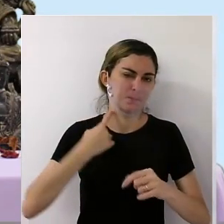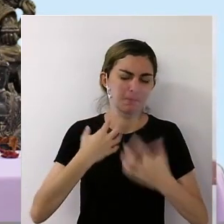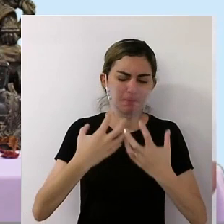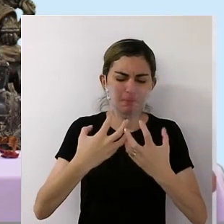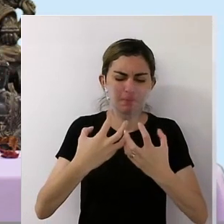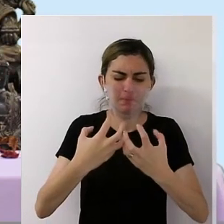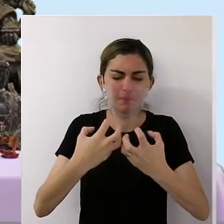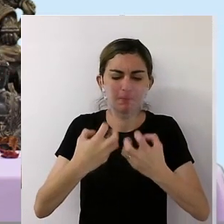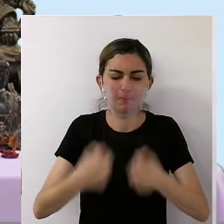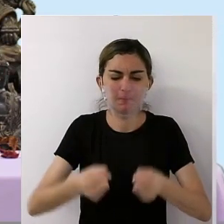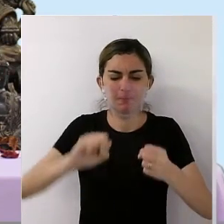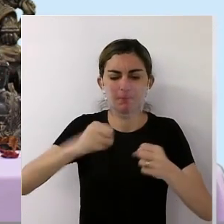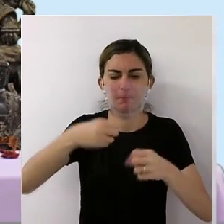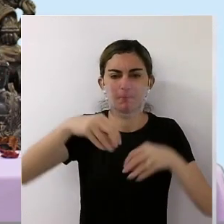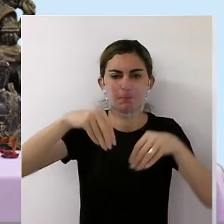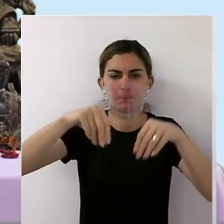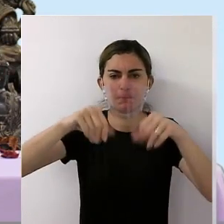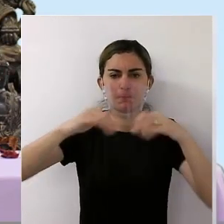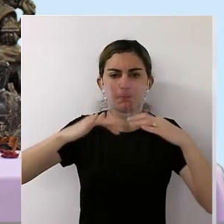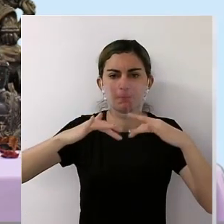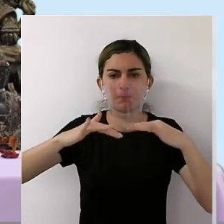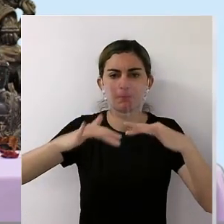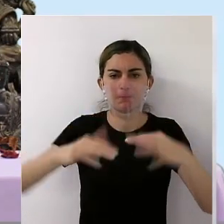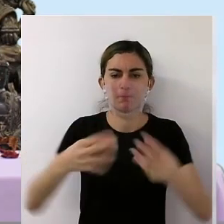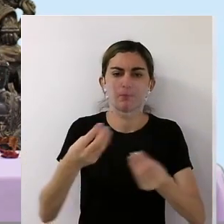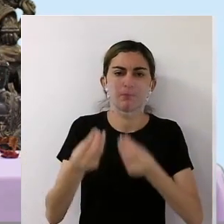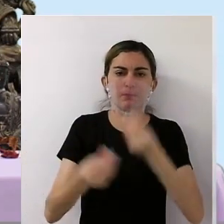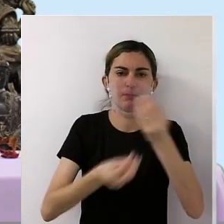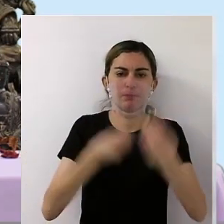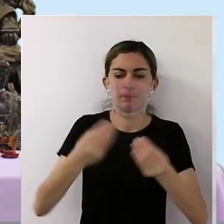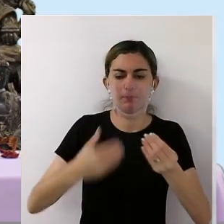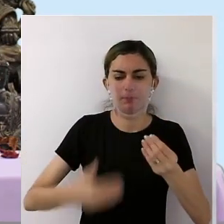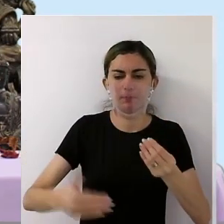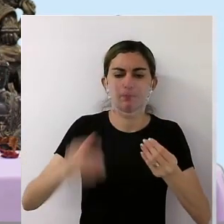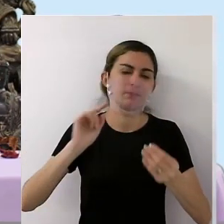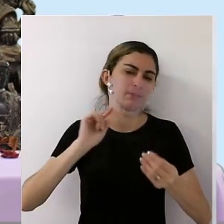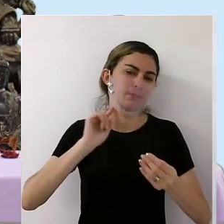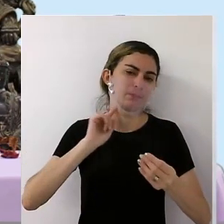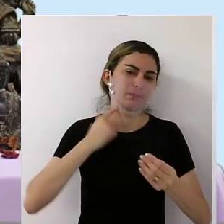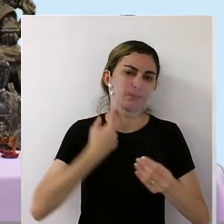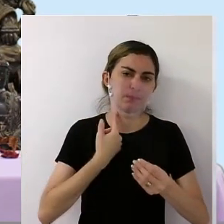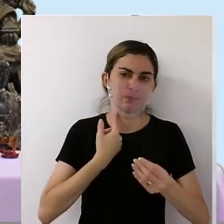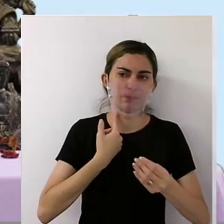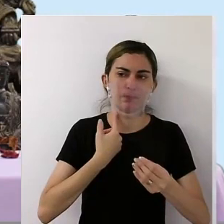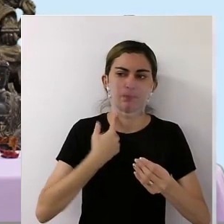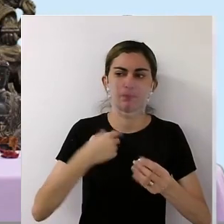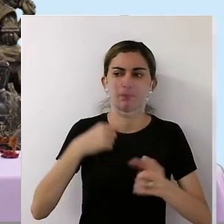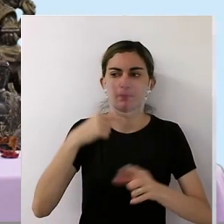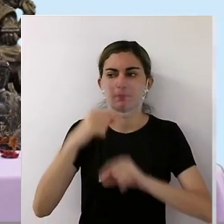solo. Ele não só polui o solo, como ele vai poluir os